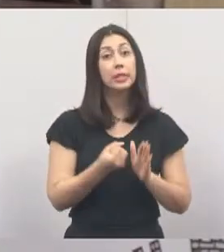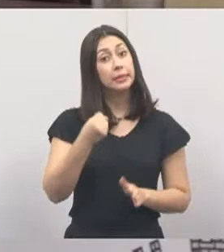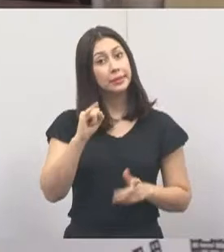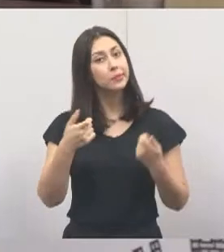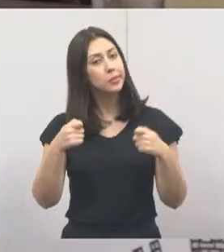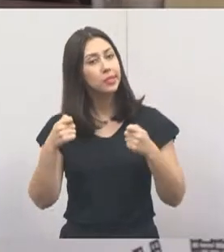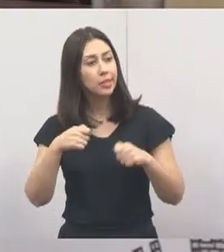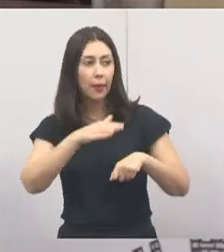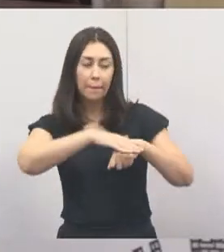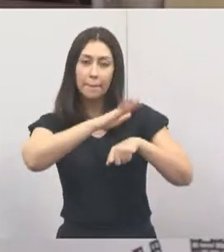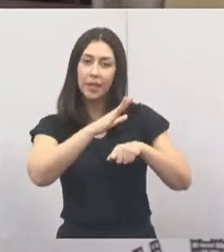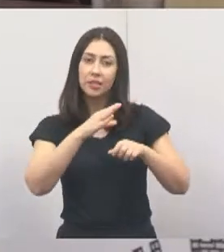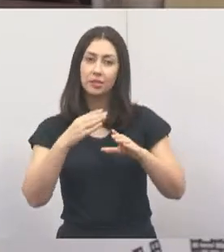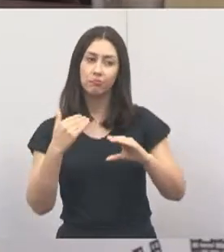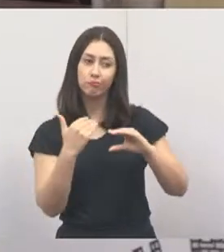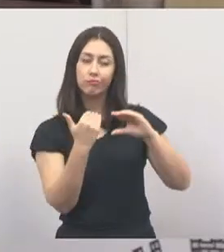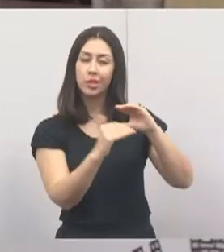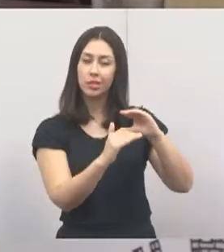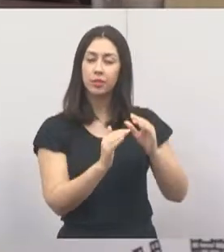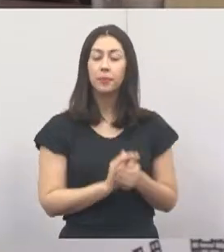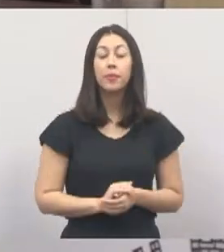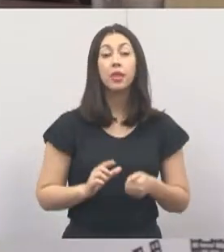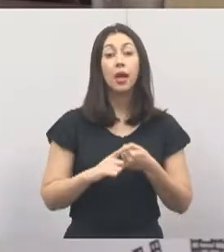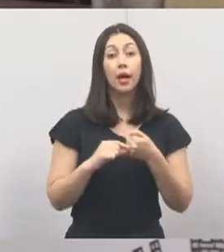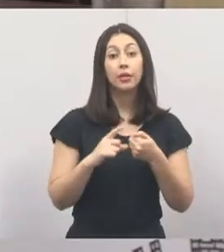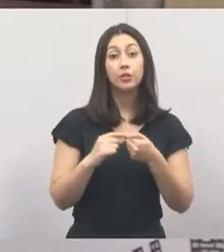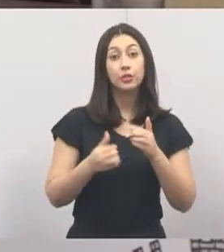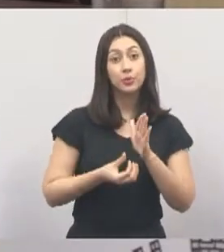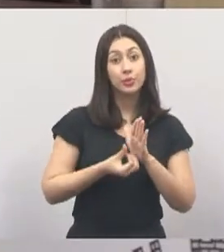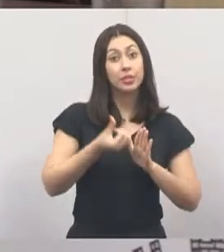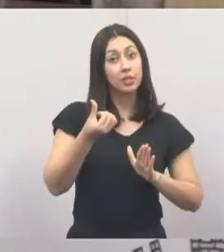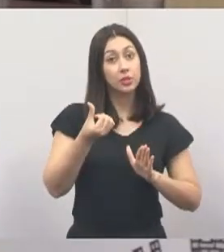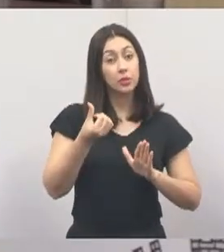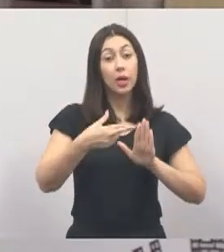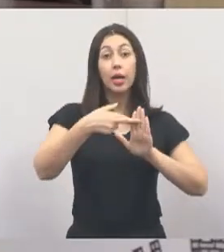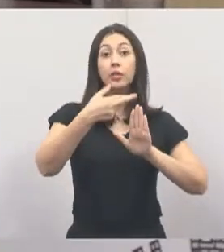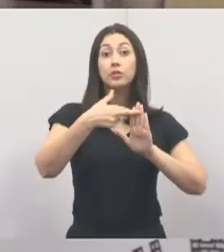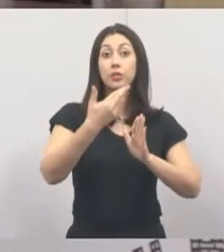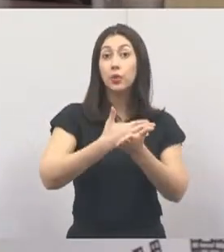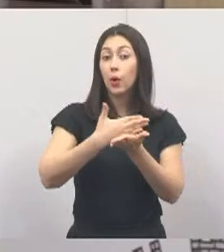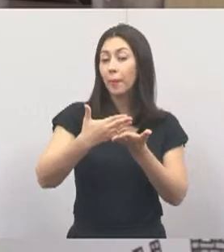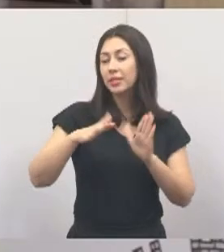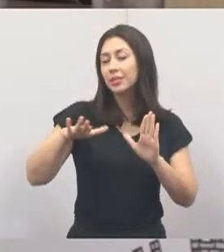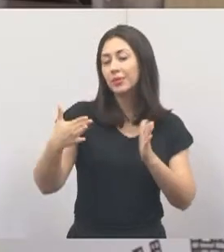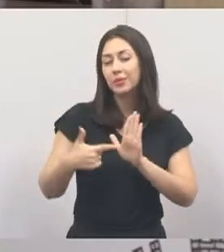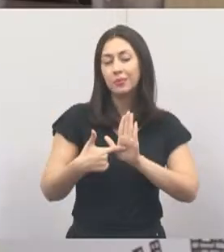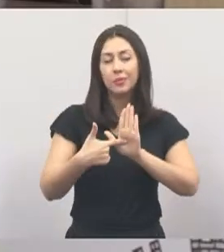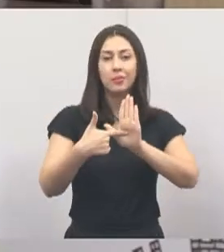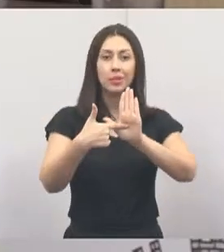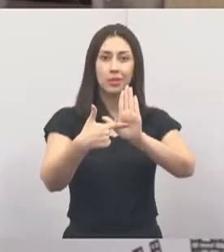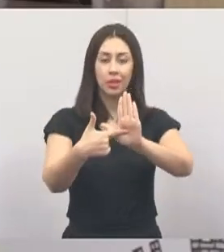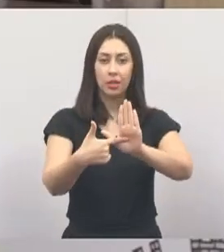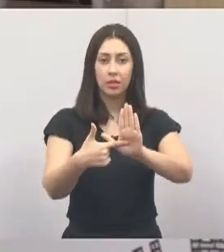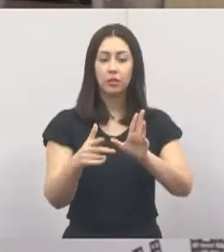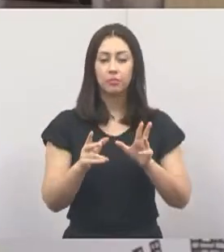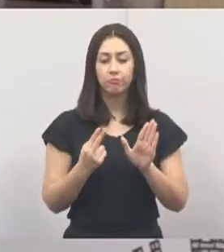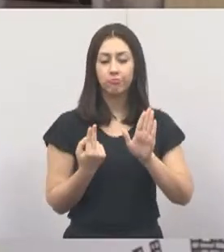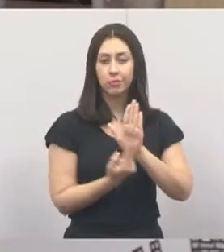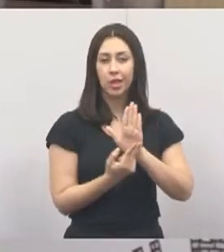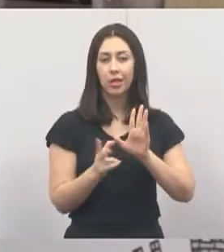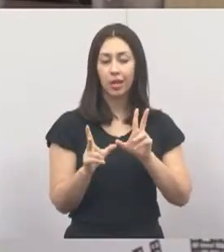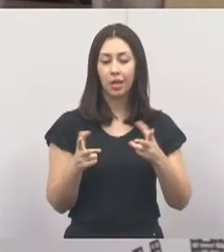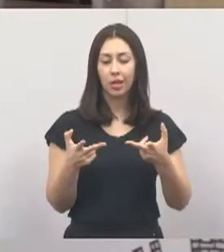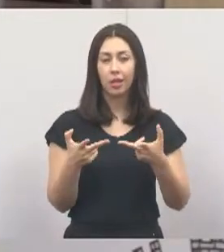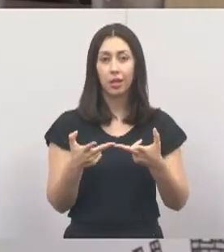necessário. Artigo 6º. Esta resolução entra em vigor na data de sua publicação, Câmara